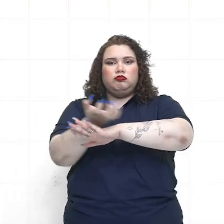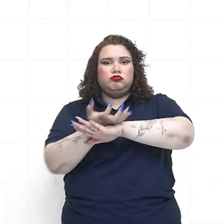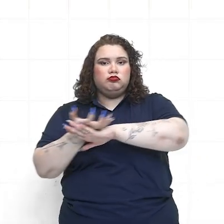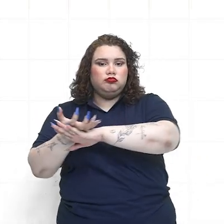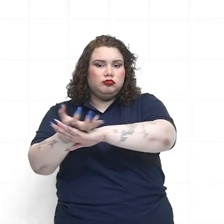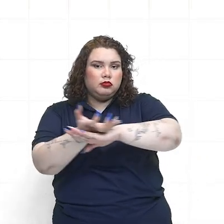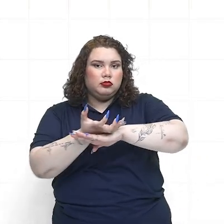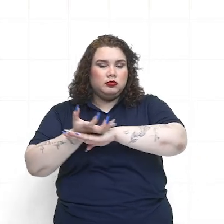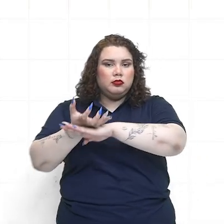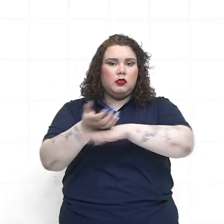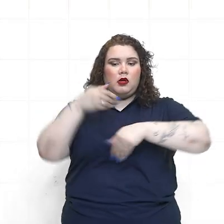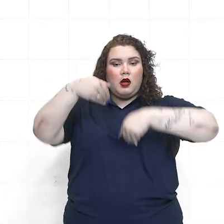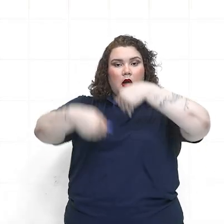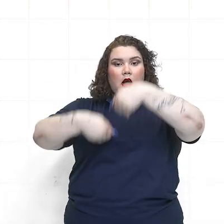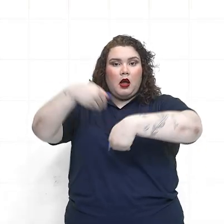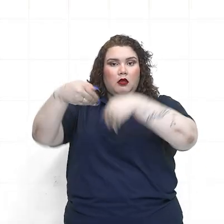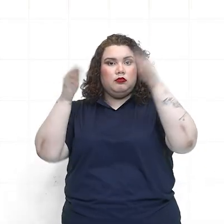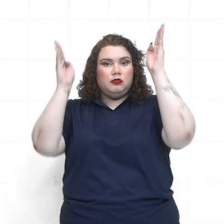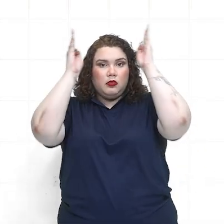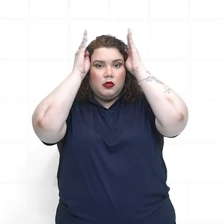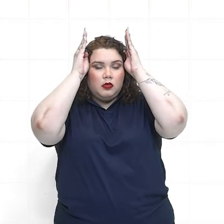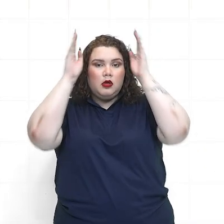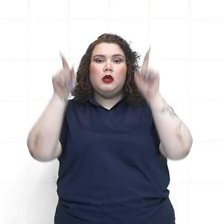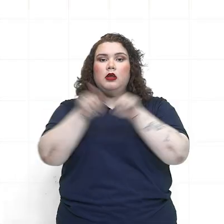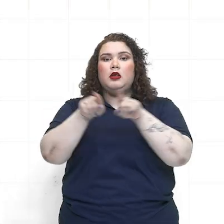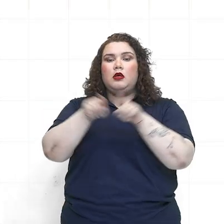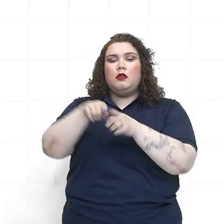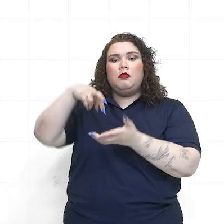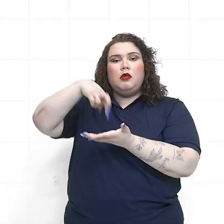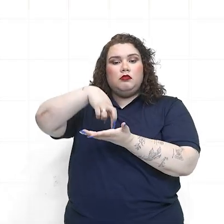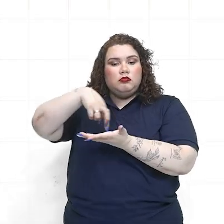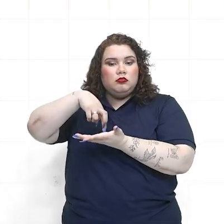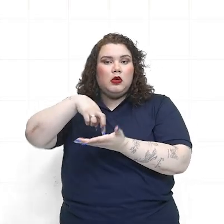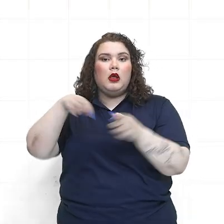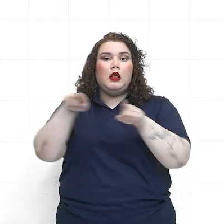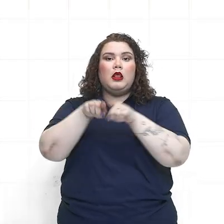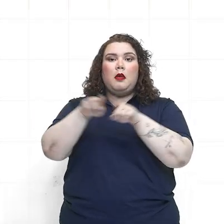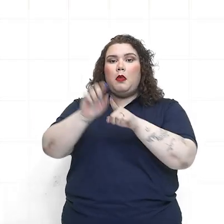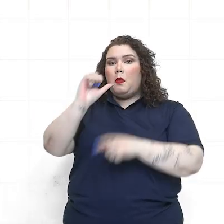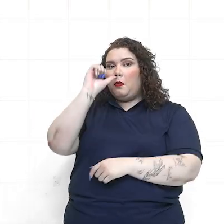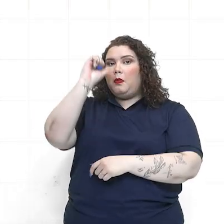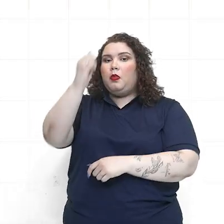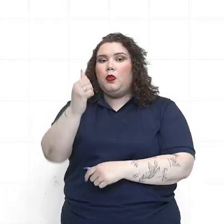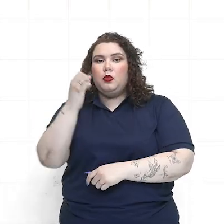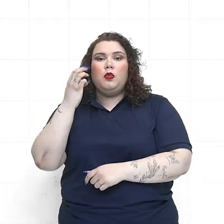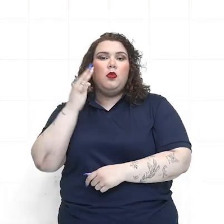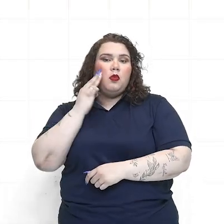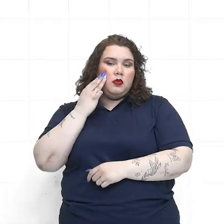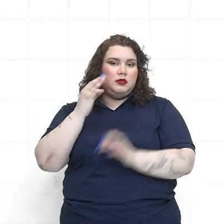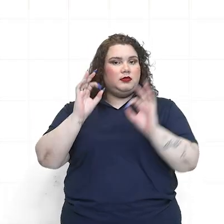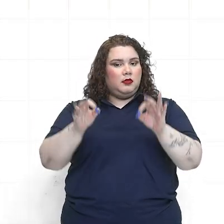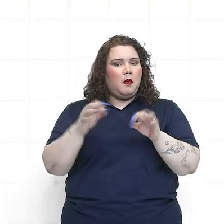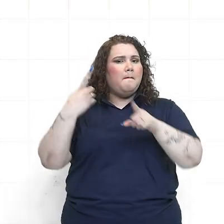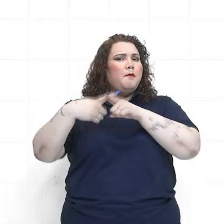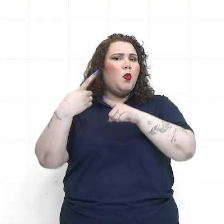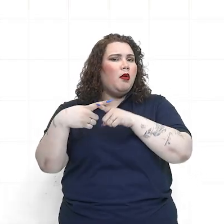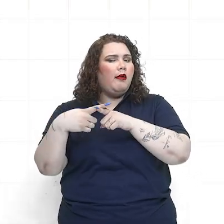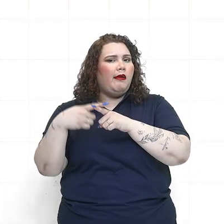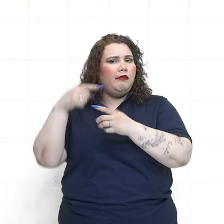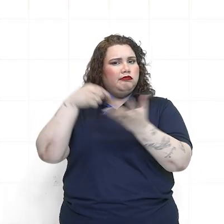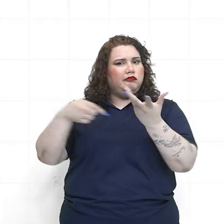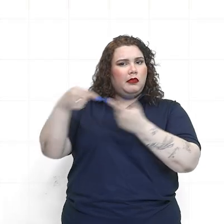Régia, a caipora, o Saci-Pererê e ao boto. Por quê? Porque são lendas, então, do nosso cotidiano, não é